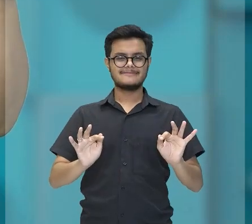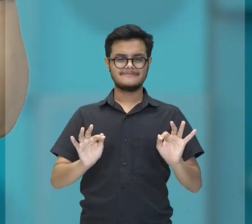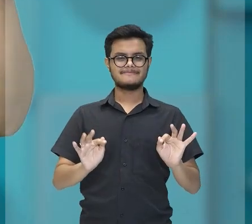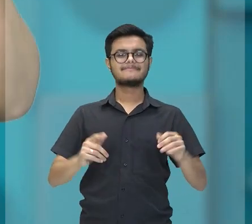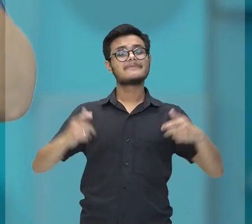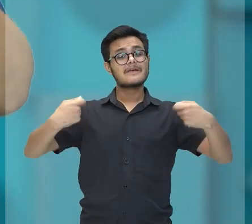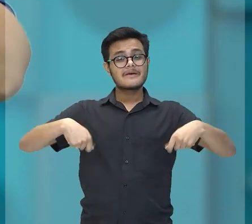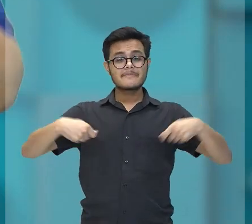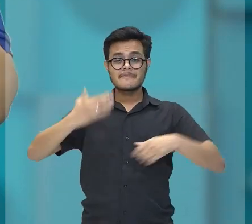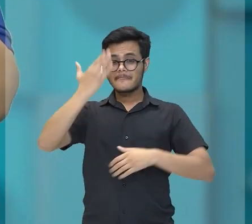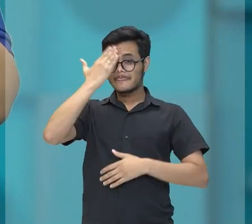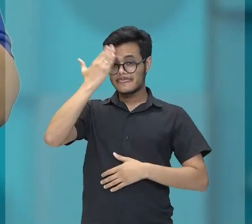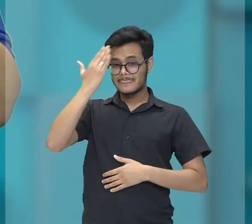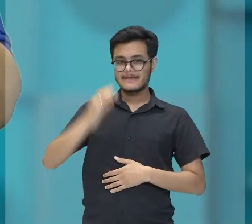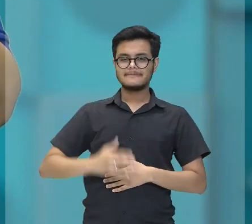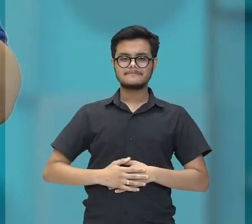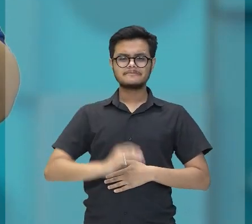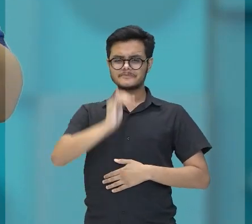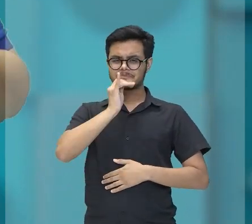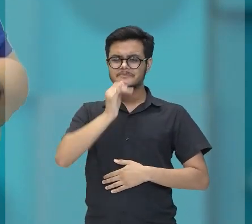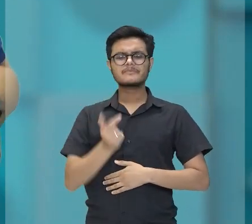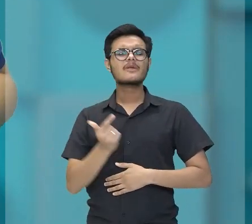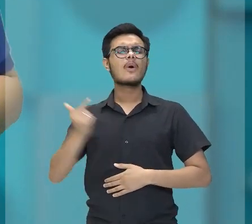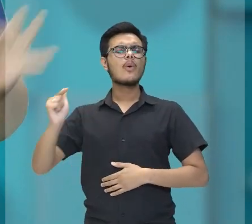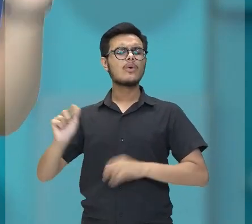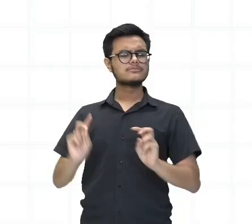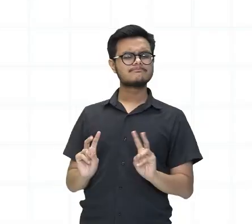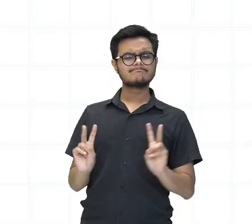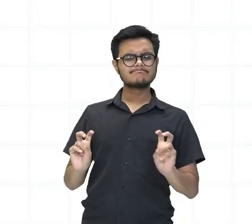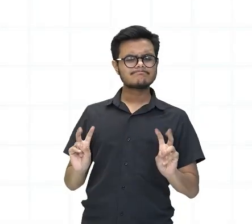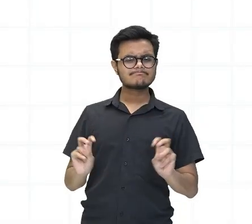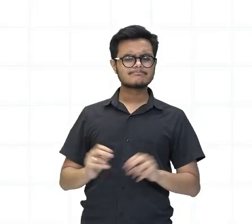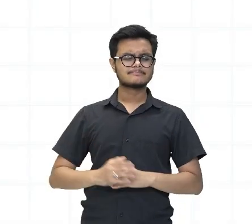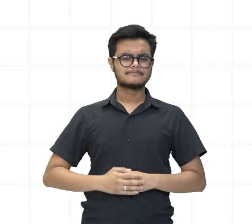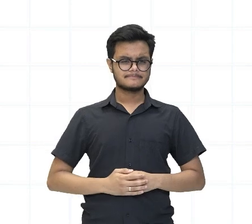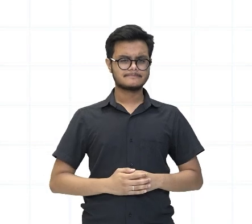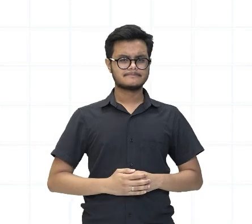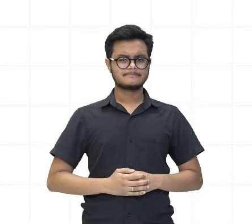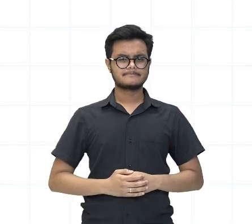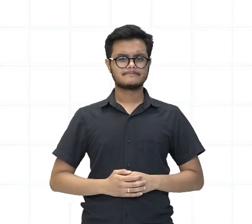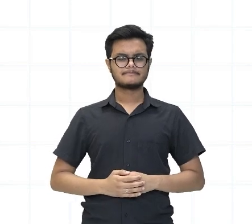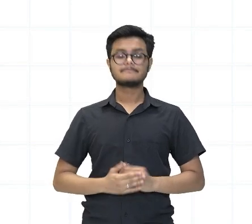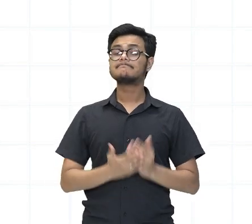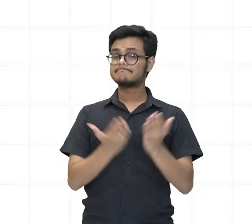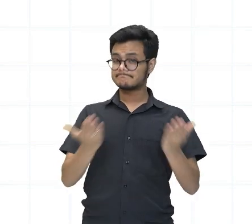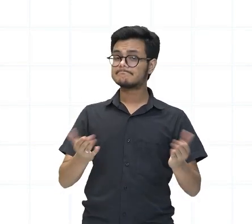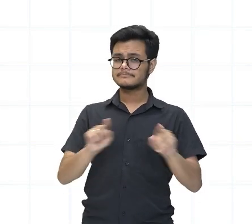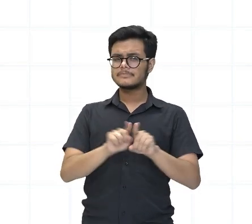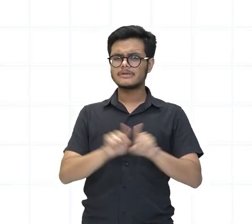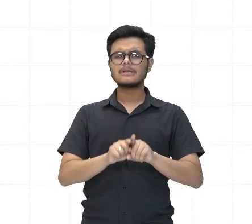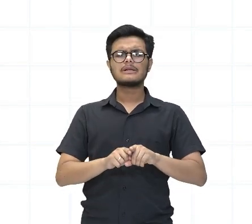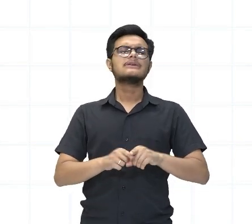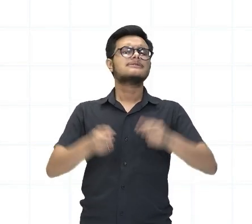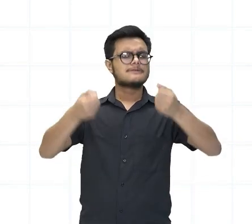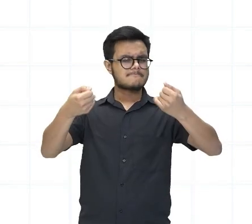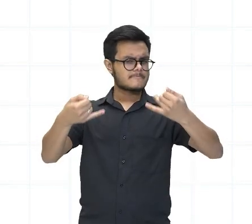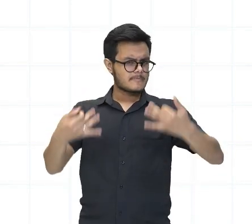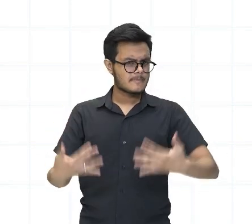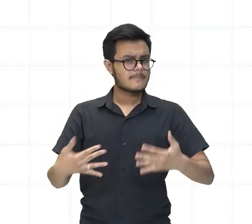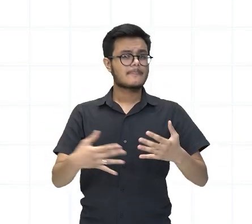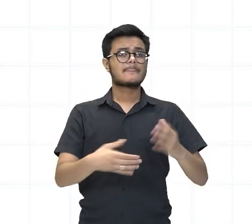preciso conhecê-lo a partir de outros aspectos. Então, olhem só. Até aqui, nós tratamos de quê? De